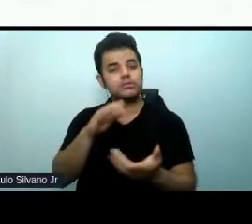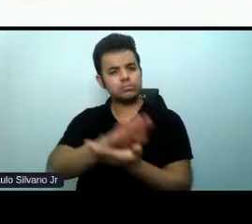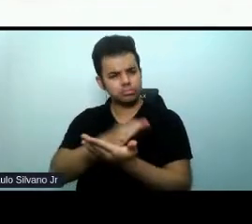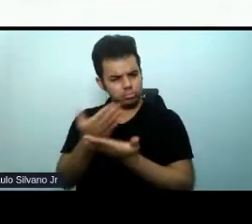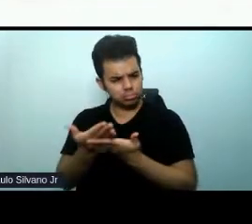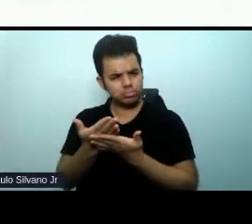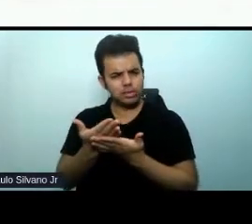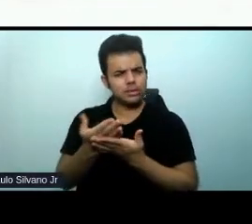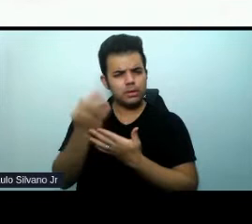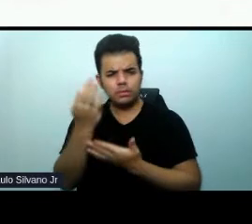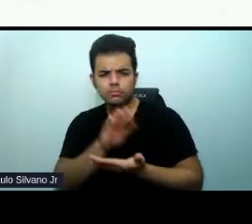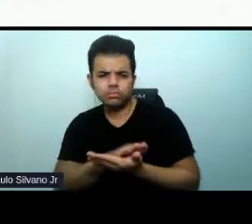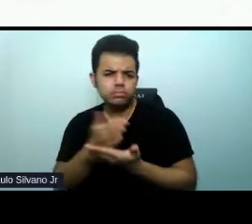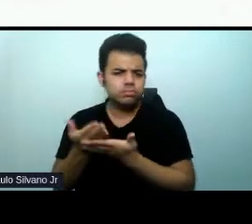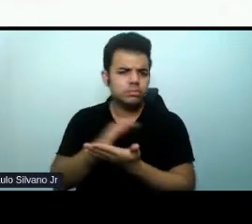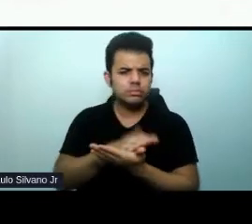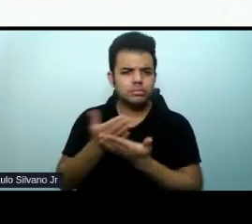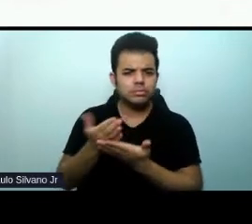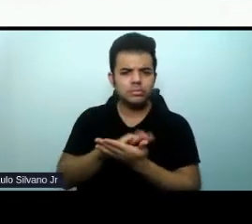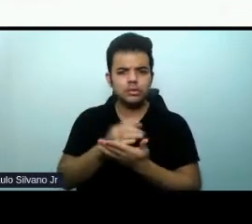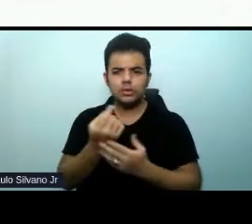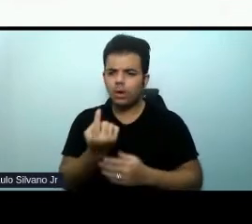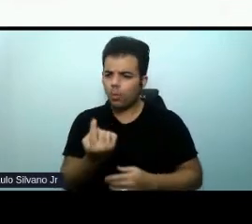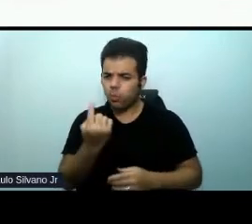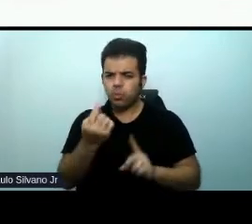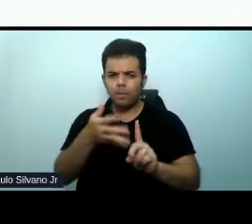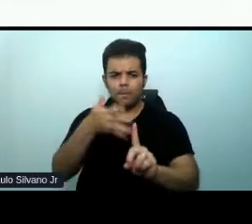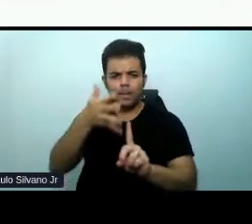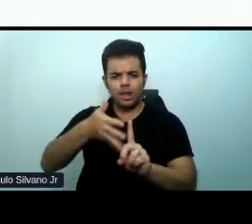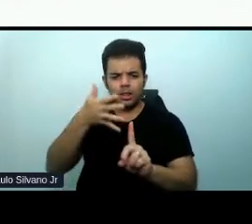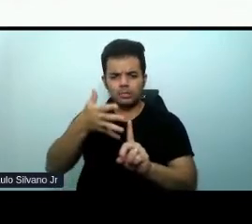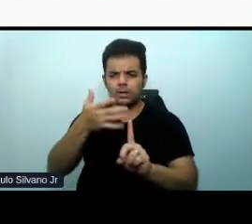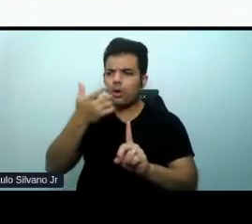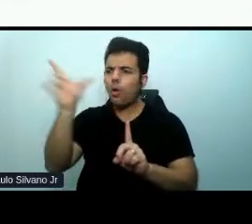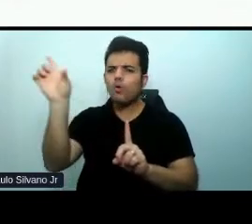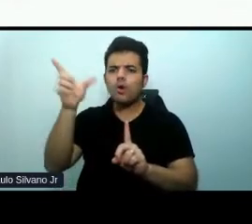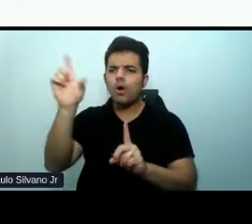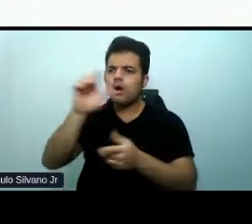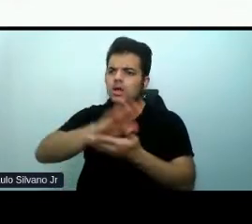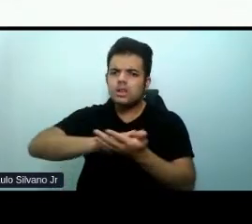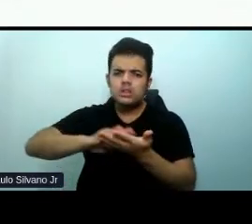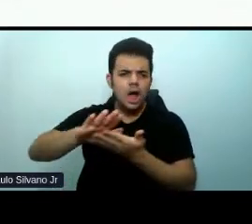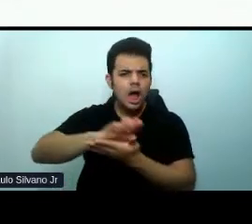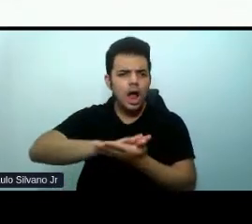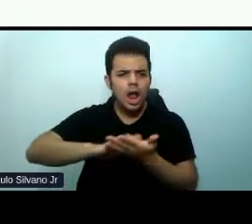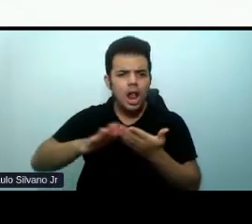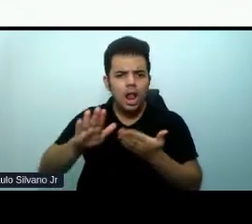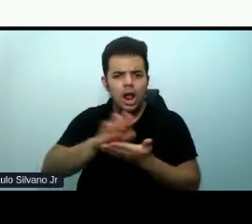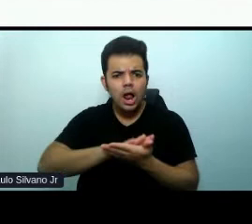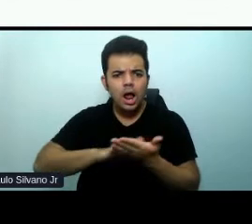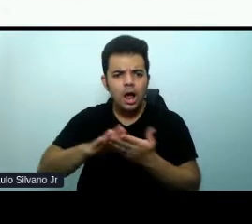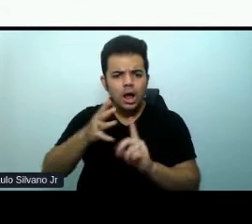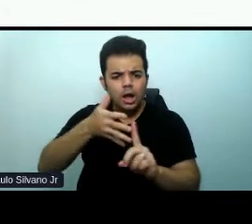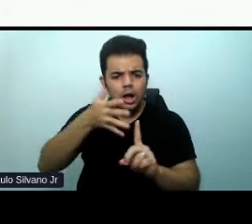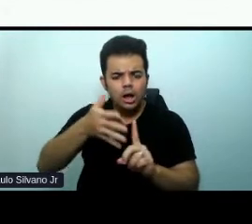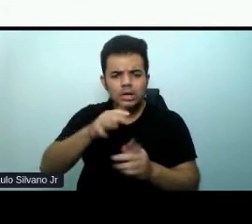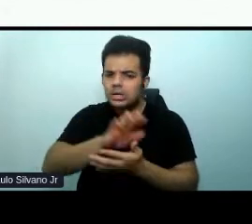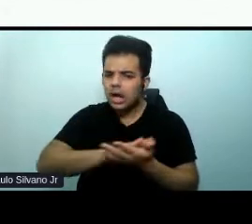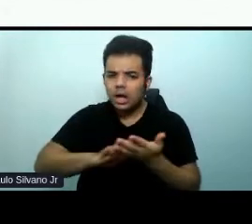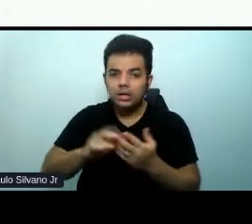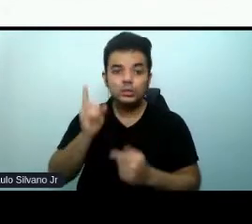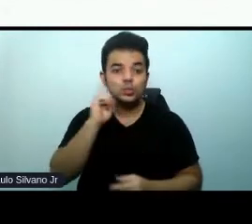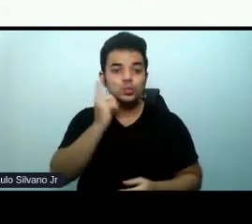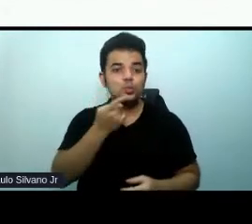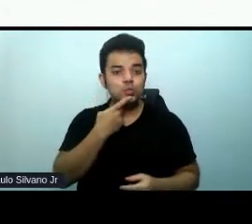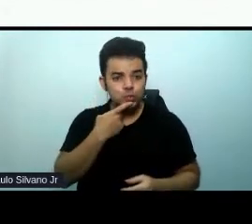intérprete, só que só tinha na minha palestra e nas outras, né? E uma colega surda, ela